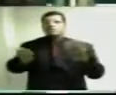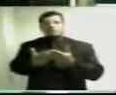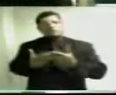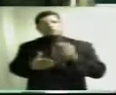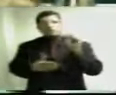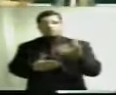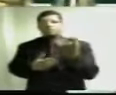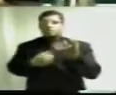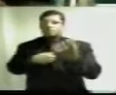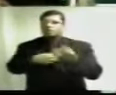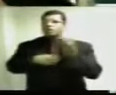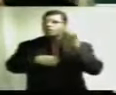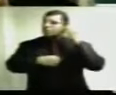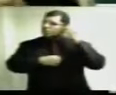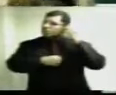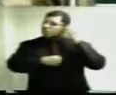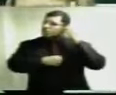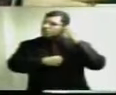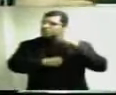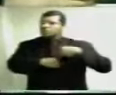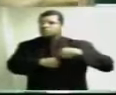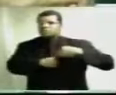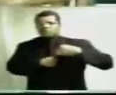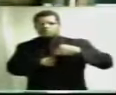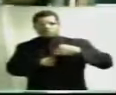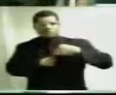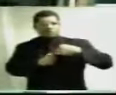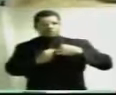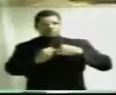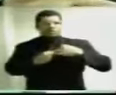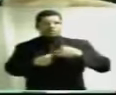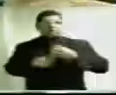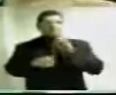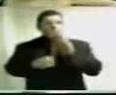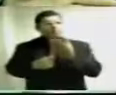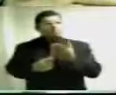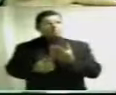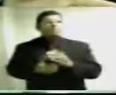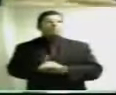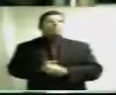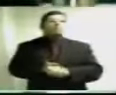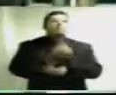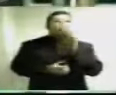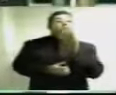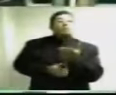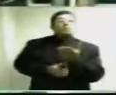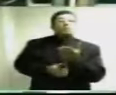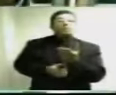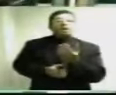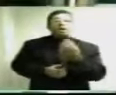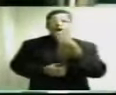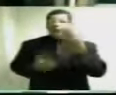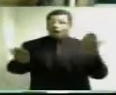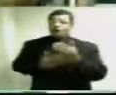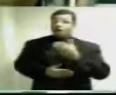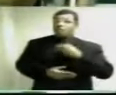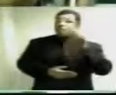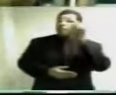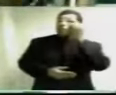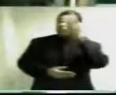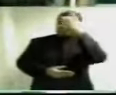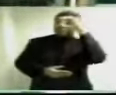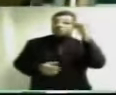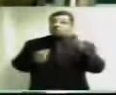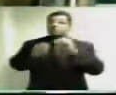e aquilo, como usou muito bem a expressão o deputado Sidney Leite, o que é pão e circo. E, a meu ver, o que a população